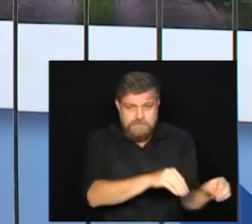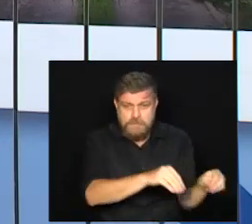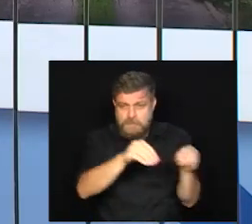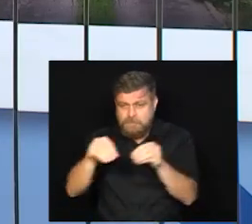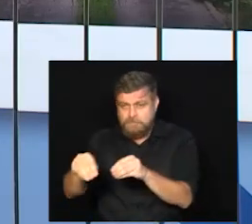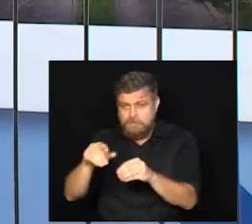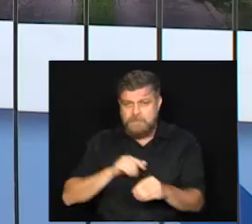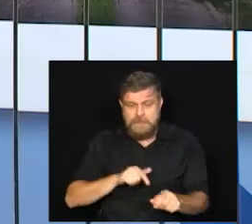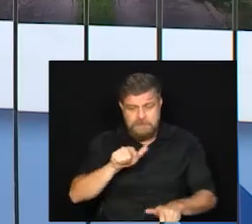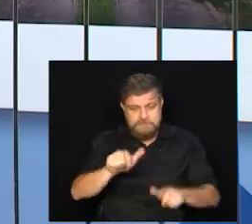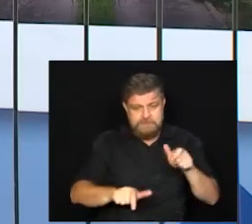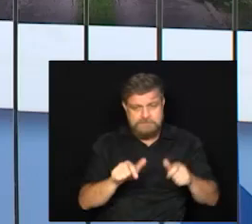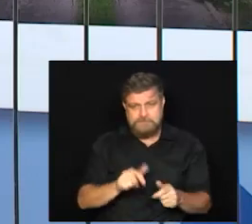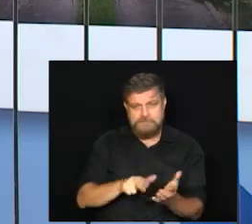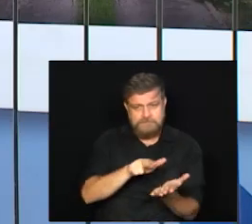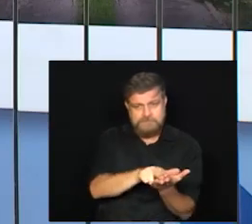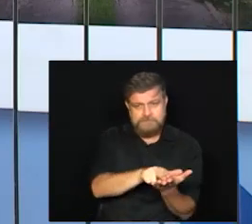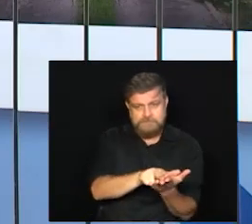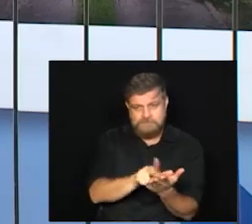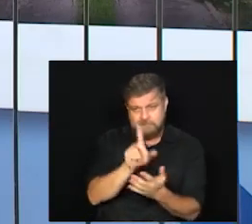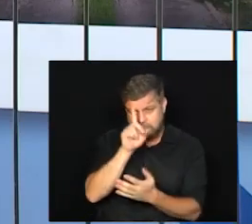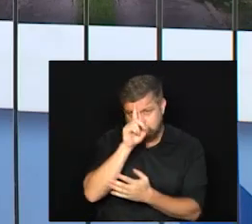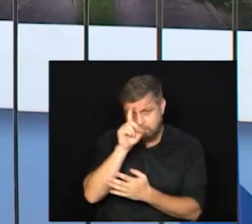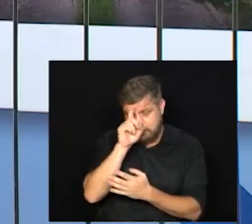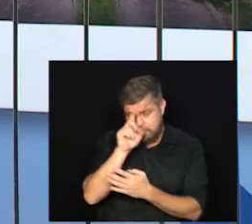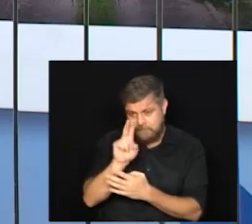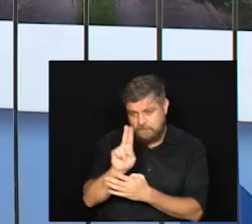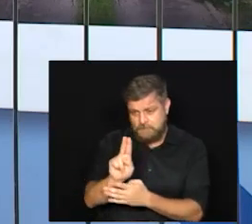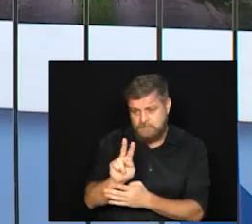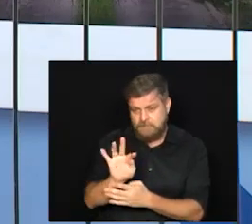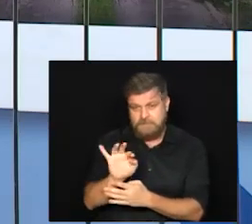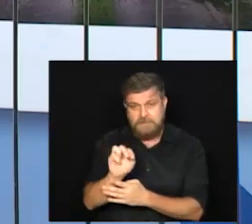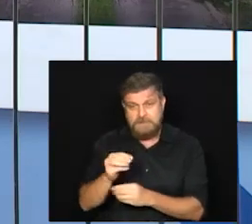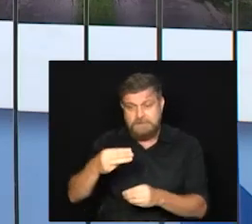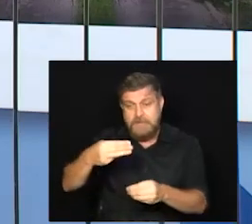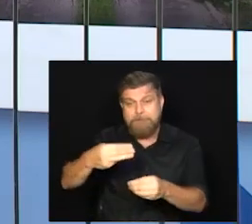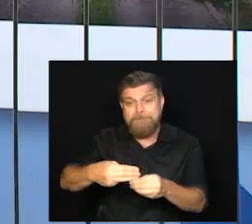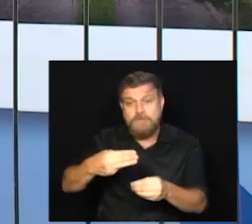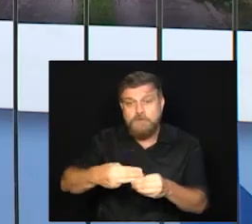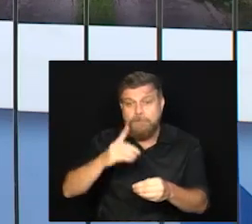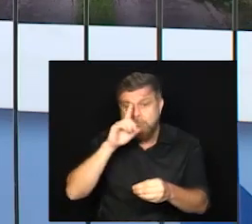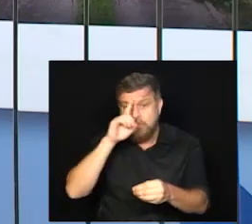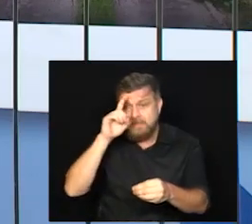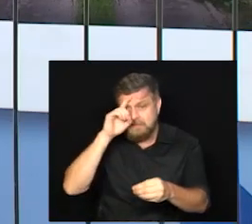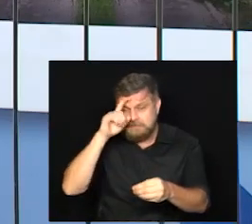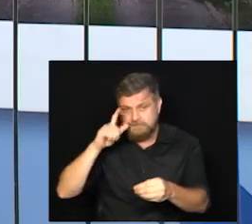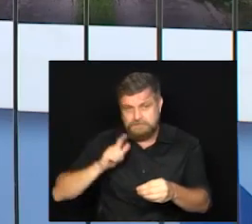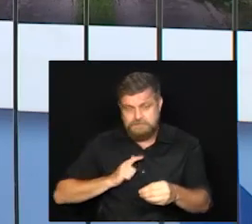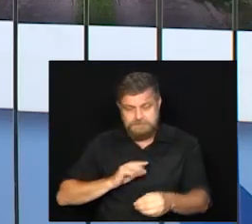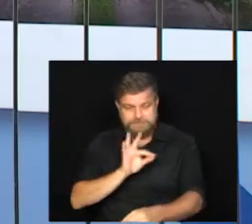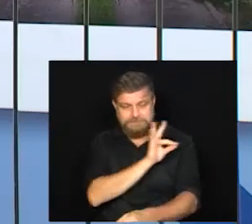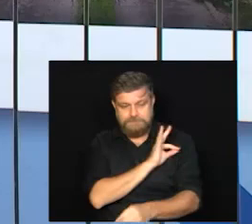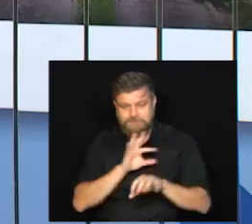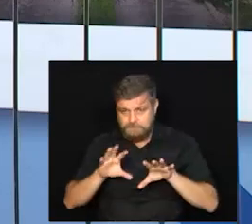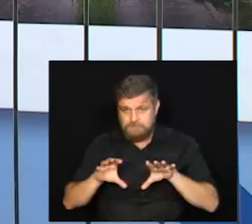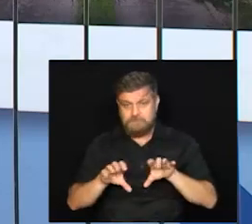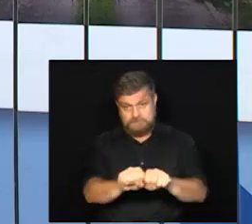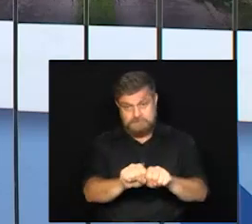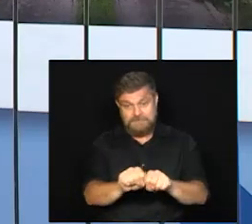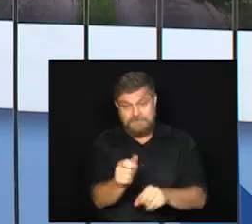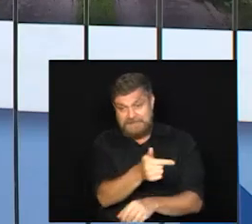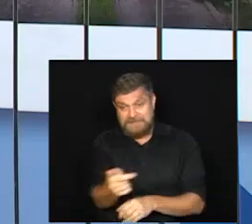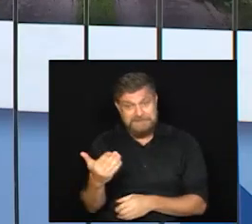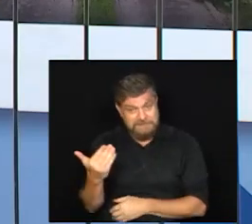pacientes internados em UTI para o Hospital Metropolitano, que foi encampado pela Prefeitura na última